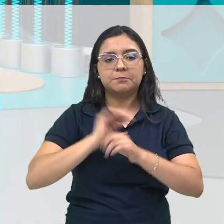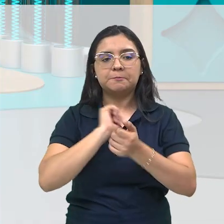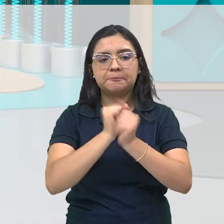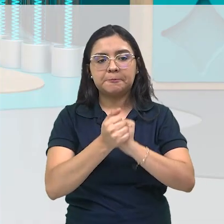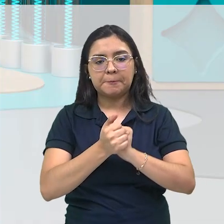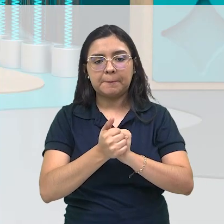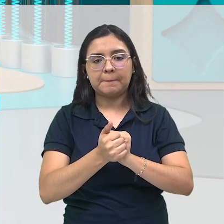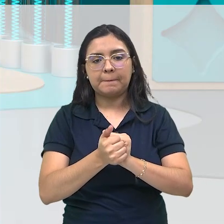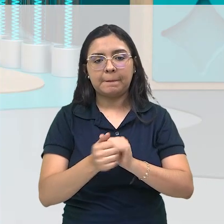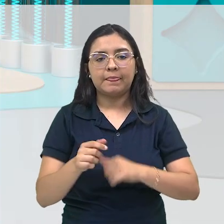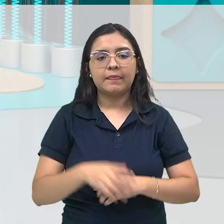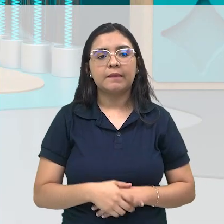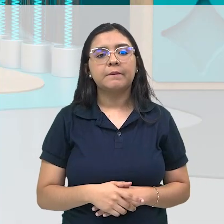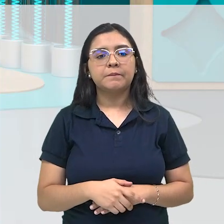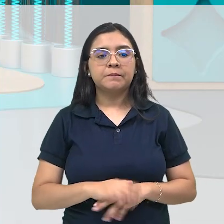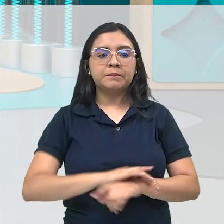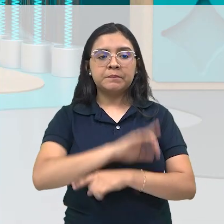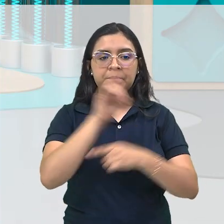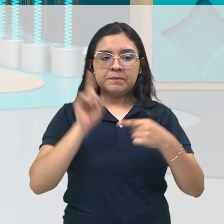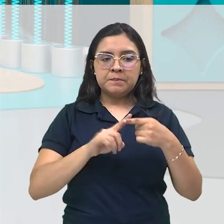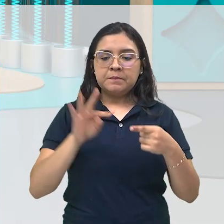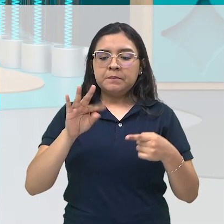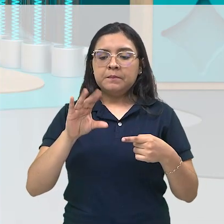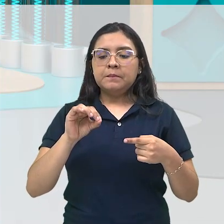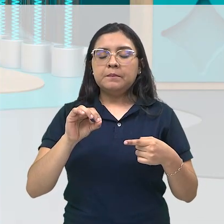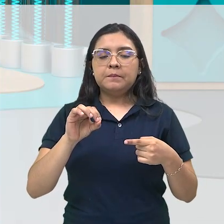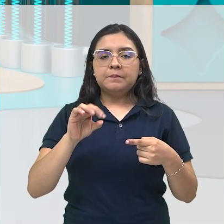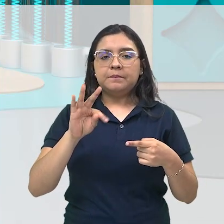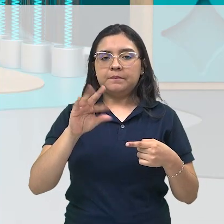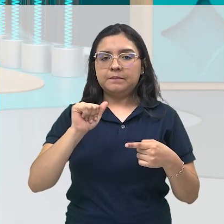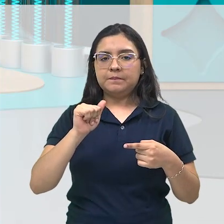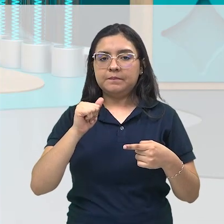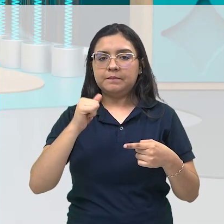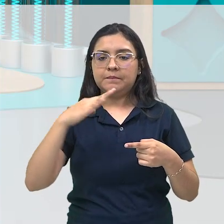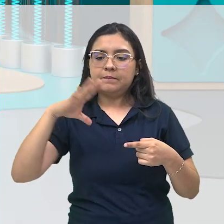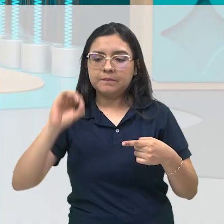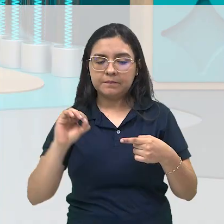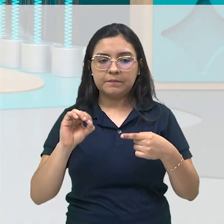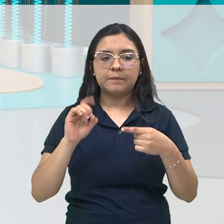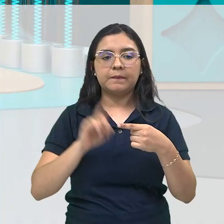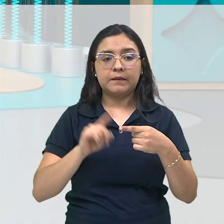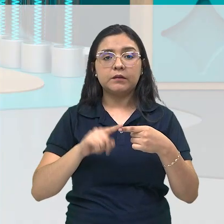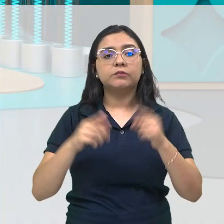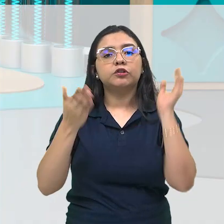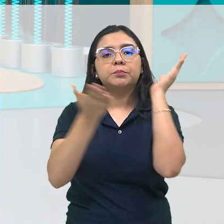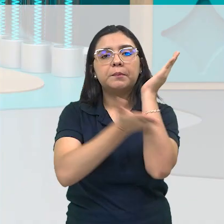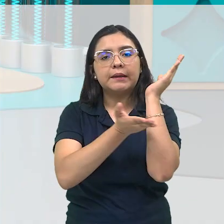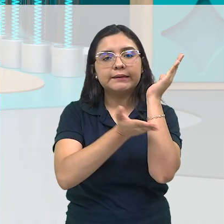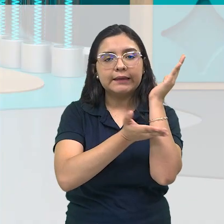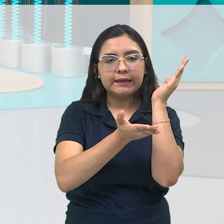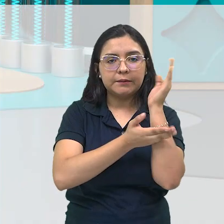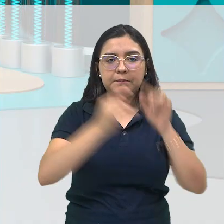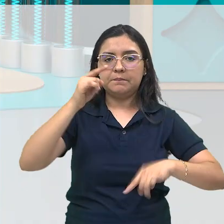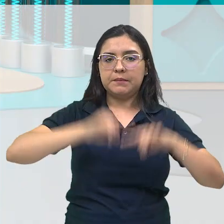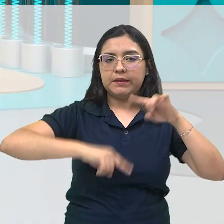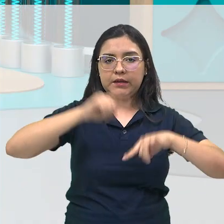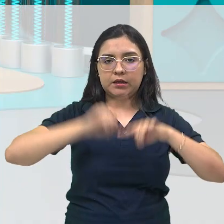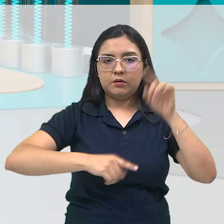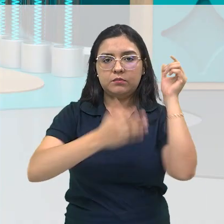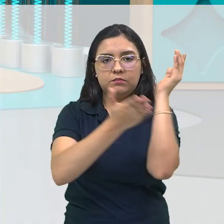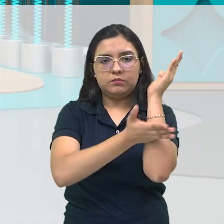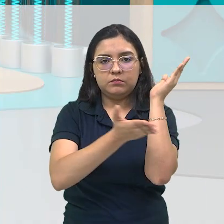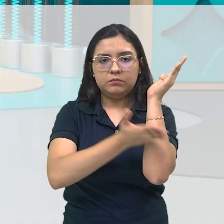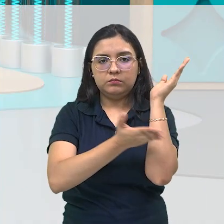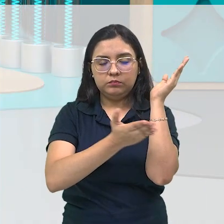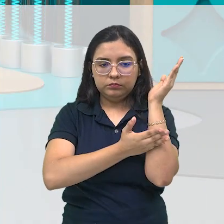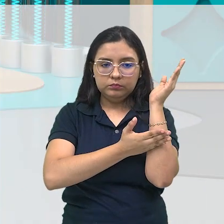Então, olha só, tem o taco do beisebol, aquele ali, né? Esse bastão, ele geralmente é feito de madeira, tá bom? Ele tem mais ou